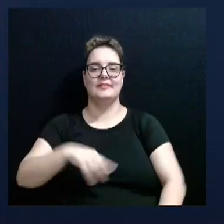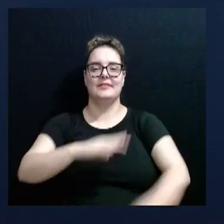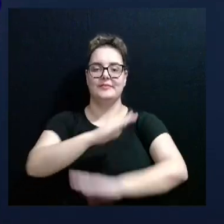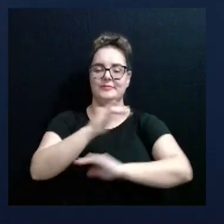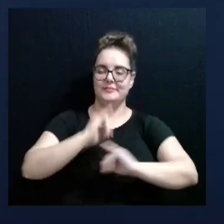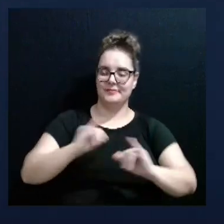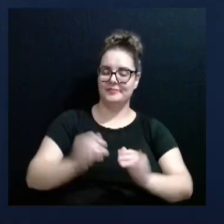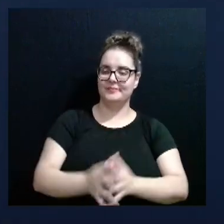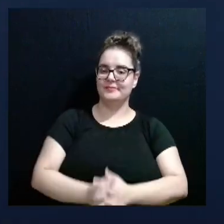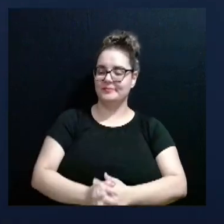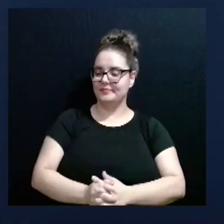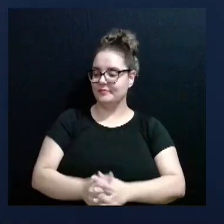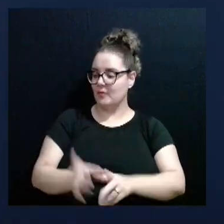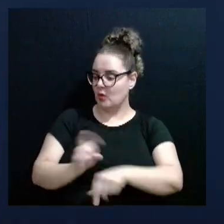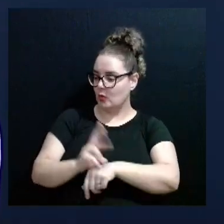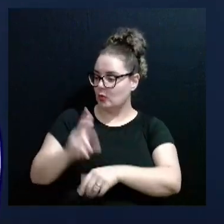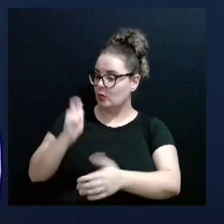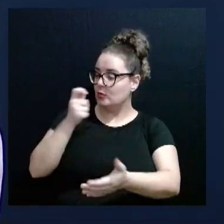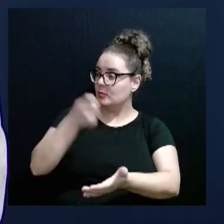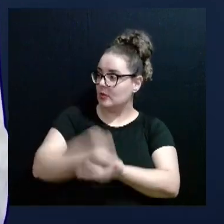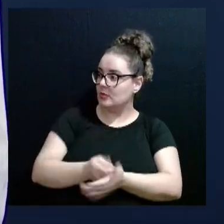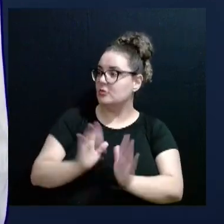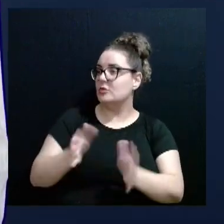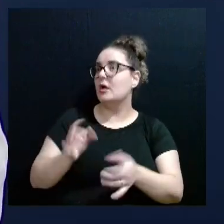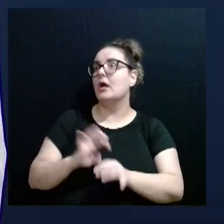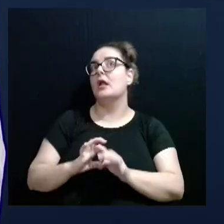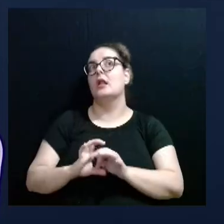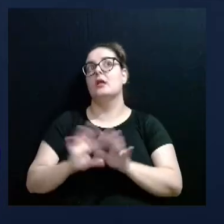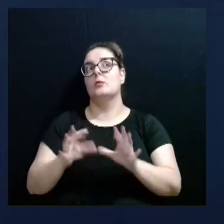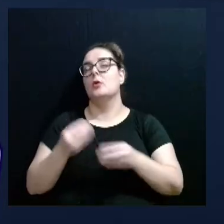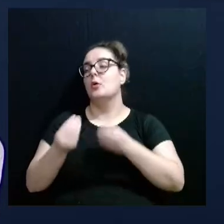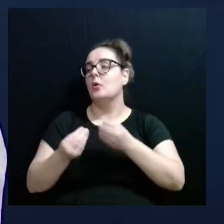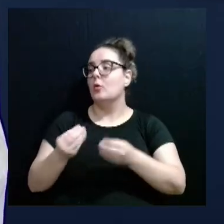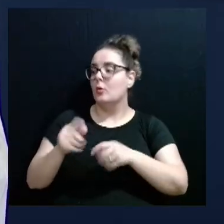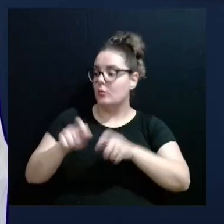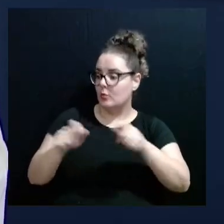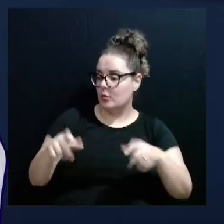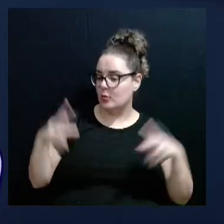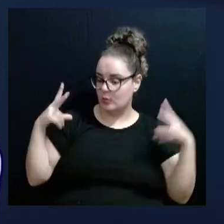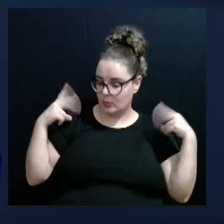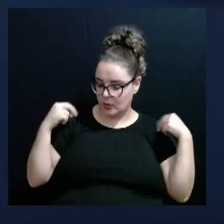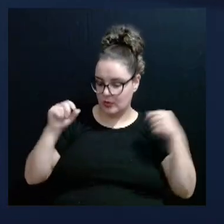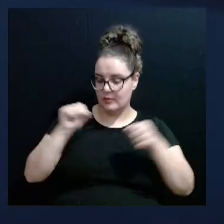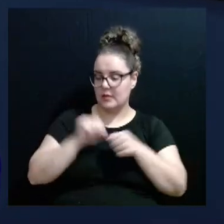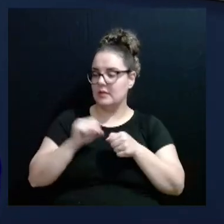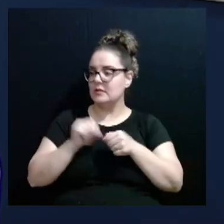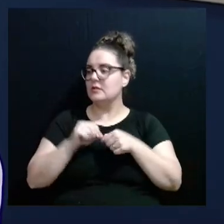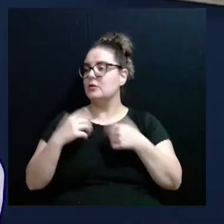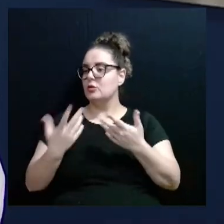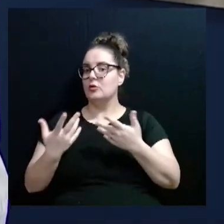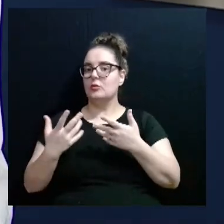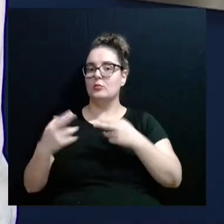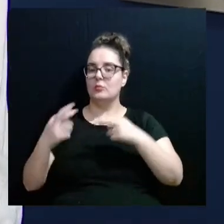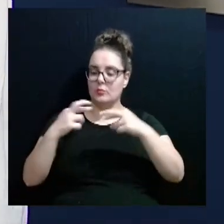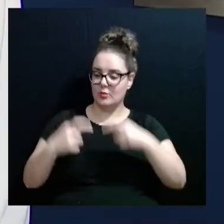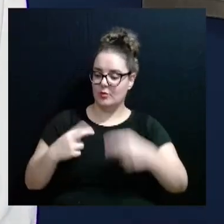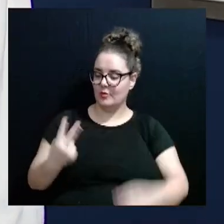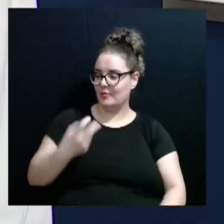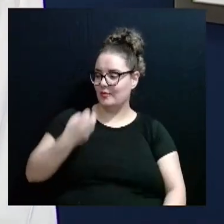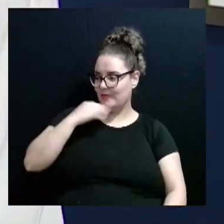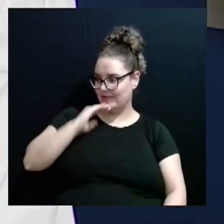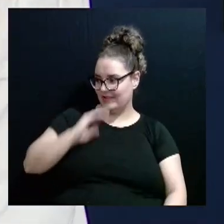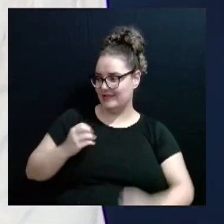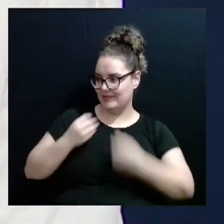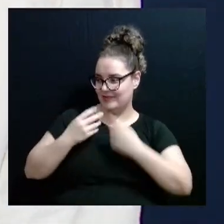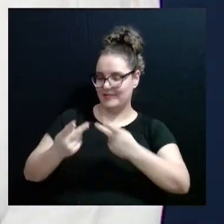Doutora, os pagamentos já estão disponíveis, né? Como que o pessoal, os motoristas, fazem para consultar os valores? Boa tarde, seja bem-vinda. Boa tarde,